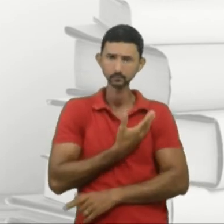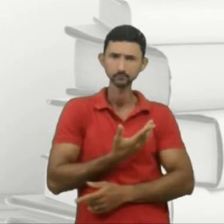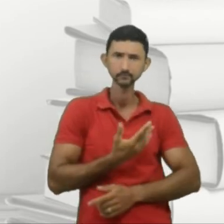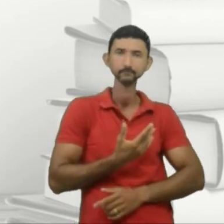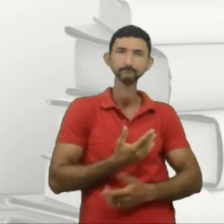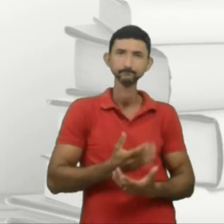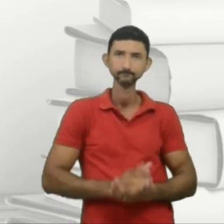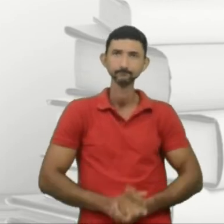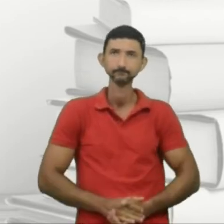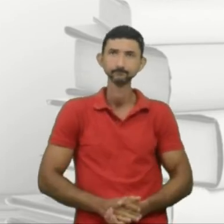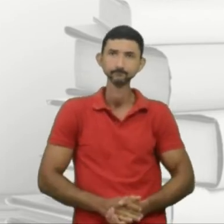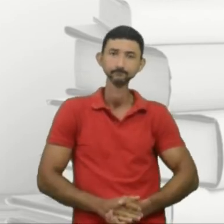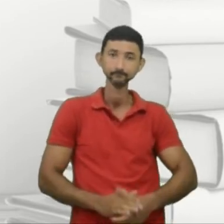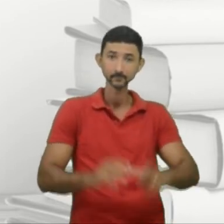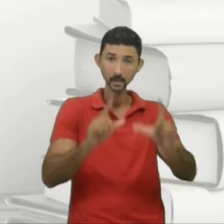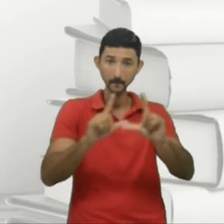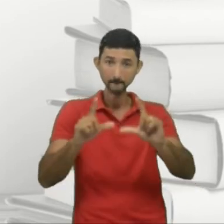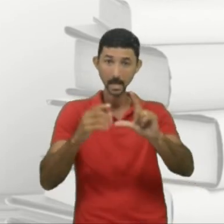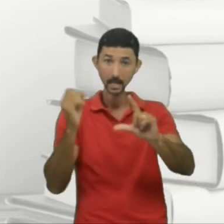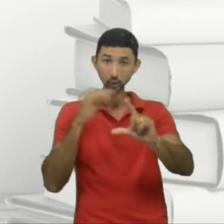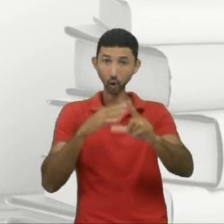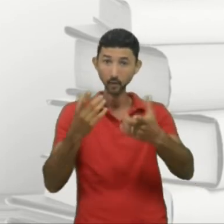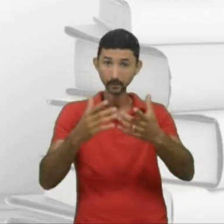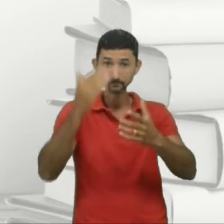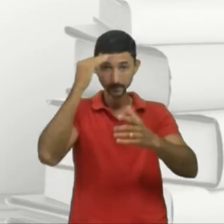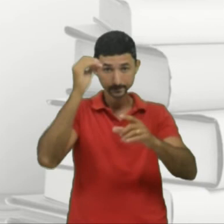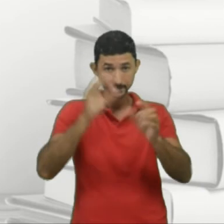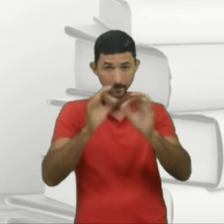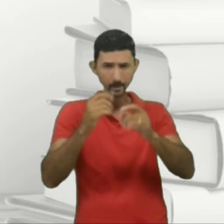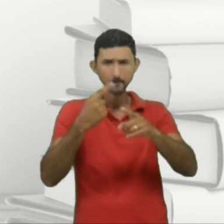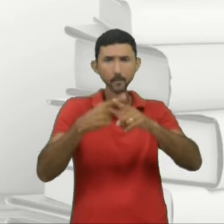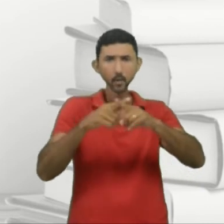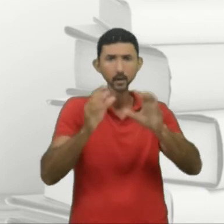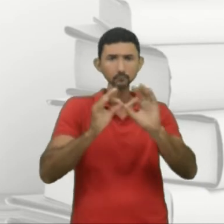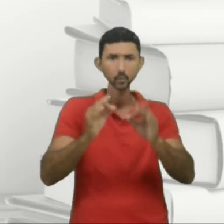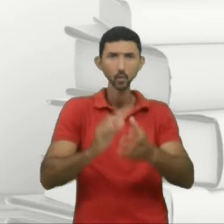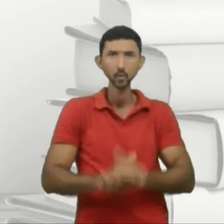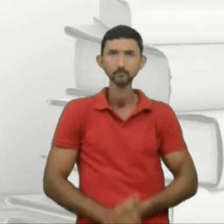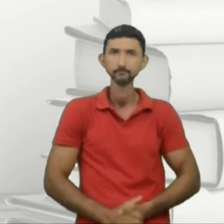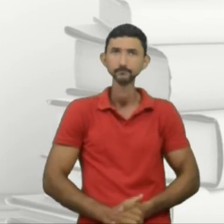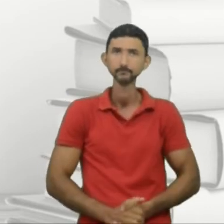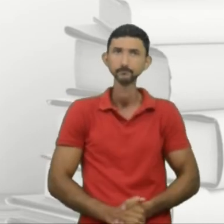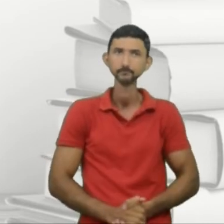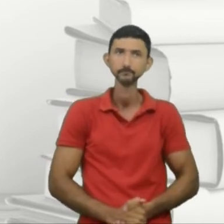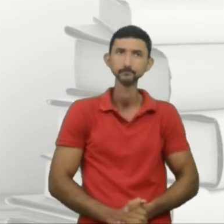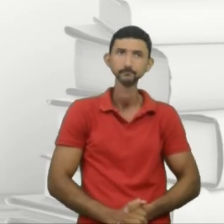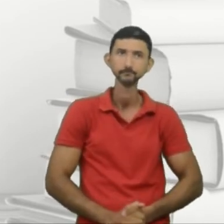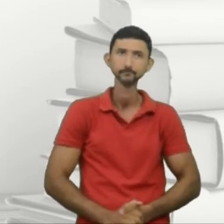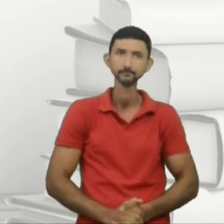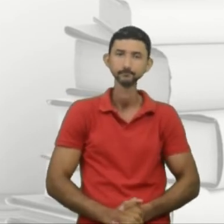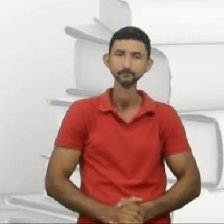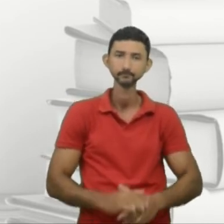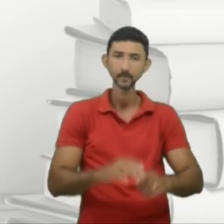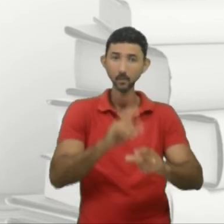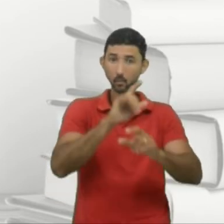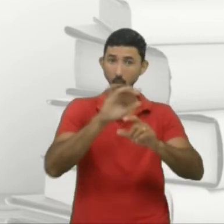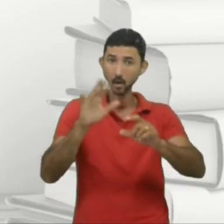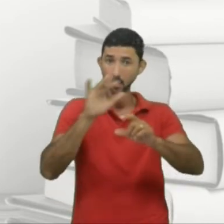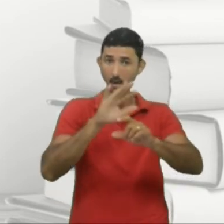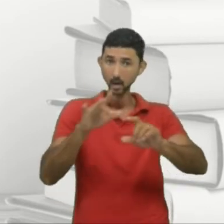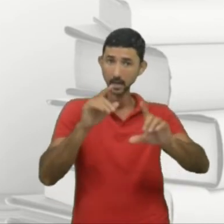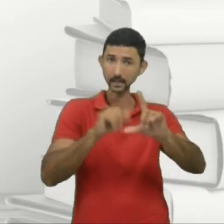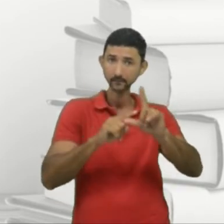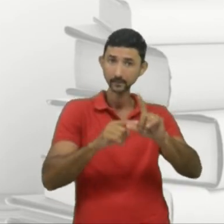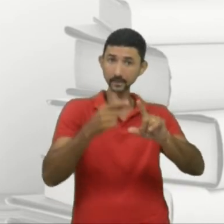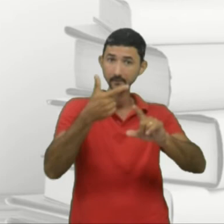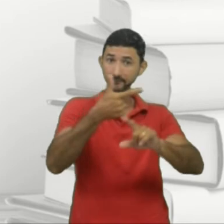que a gente está com placas novas, né, é importante a gente saber o porquê. Então, o nosso alfabeto ele é constituído